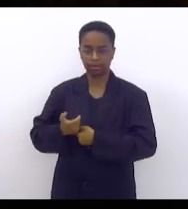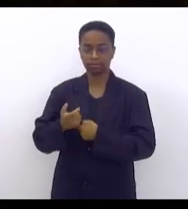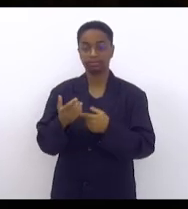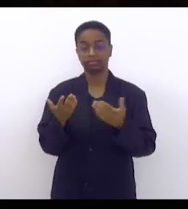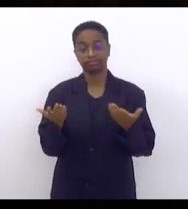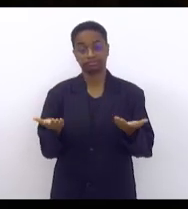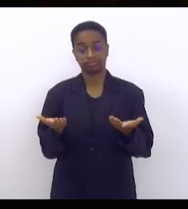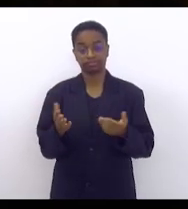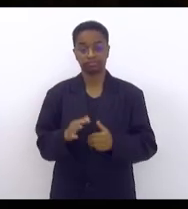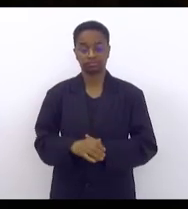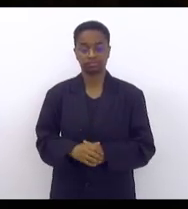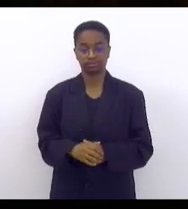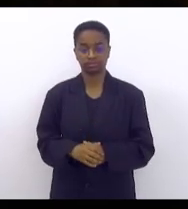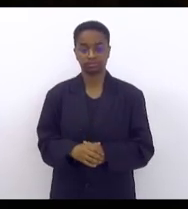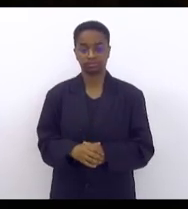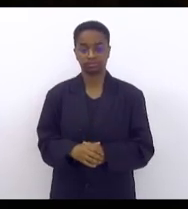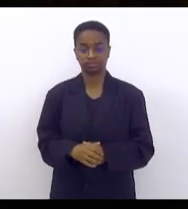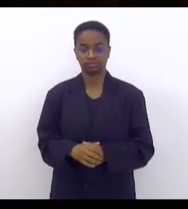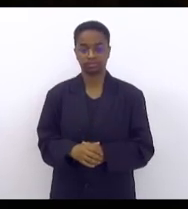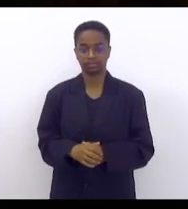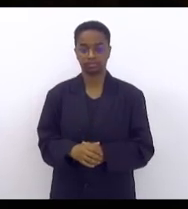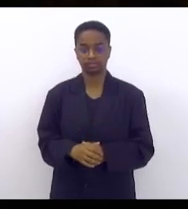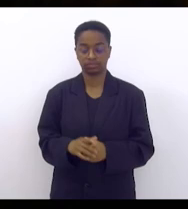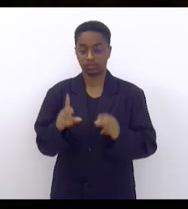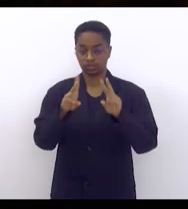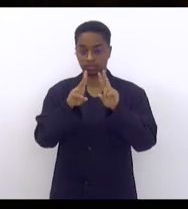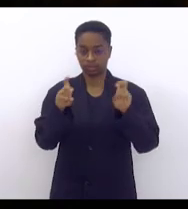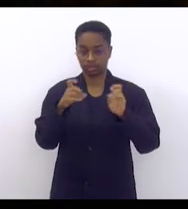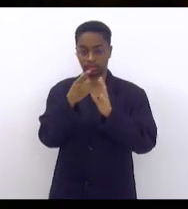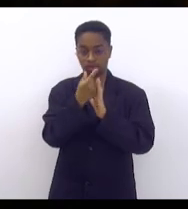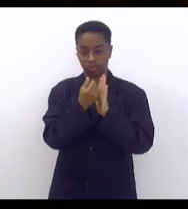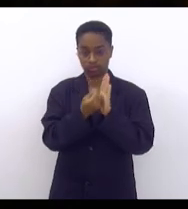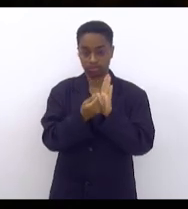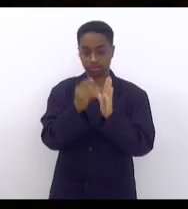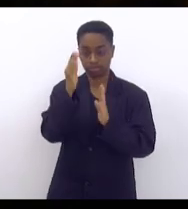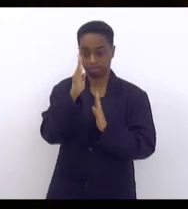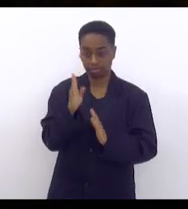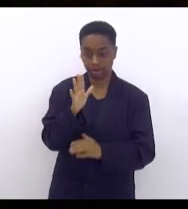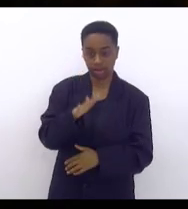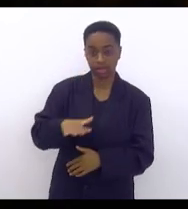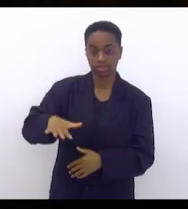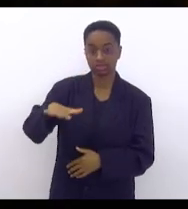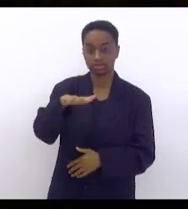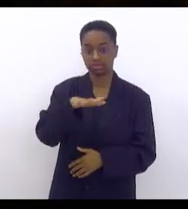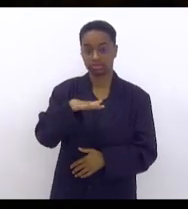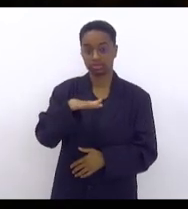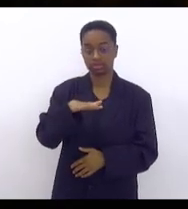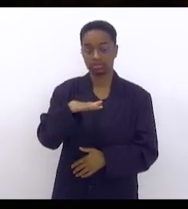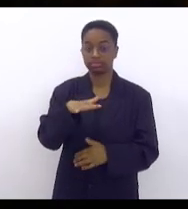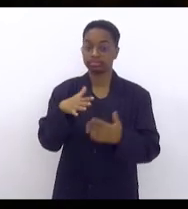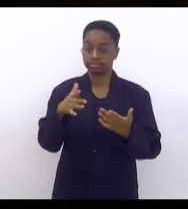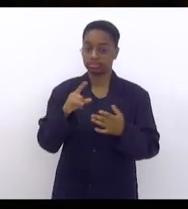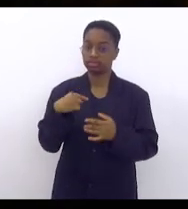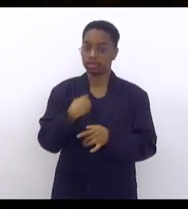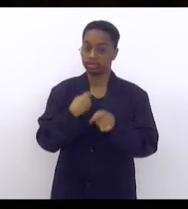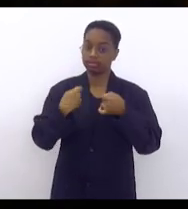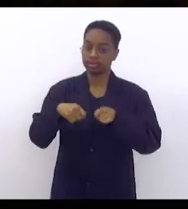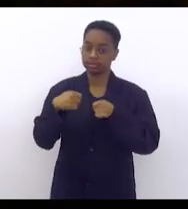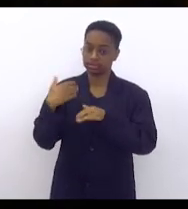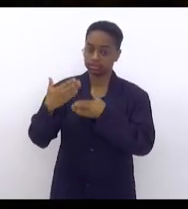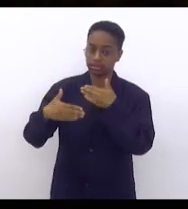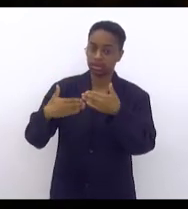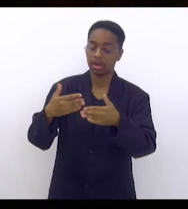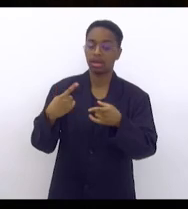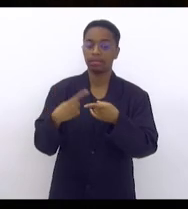Enfim, então, essa questão orçamentária no Brasil é uma questão que institucionalmente precisa avançar, porque você